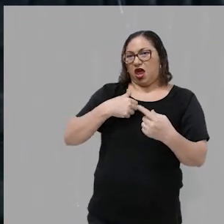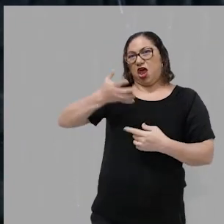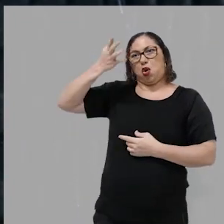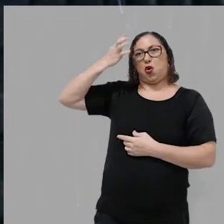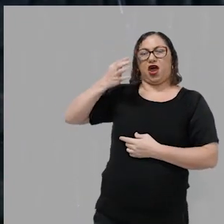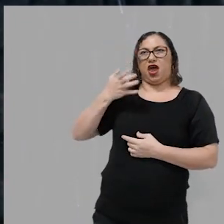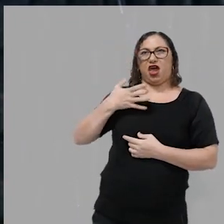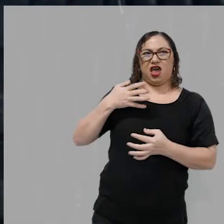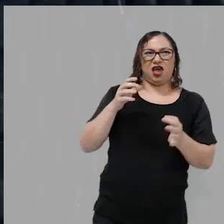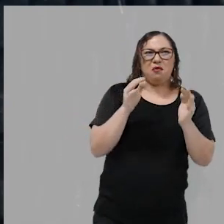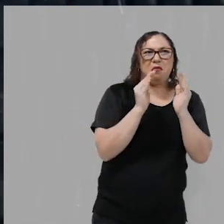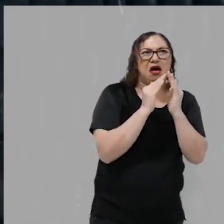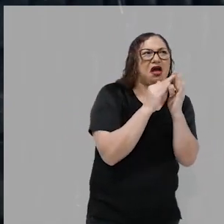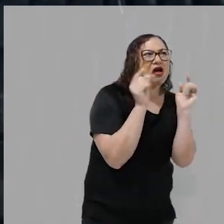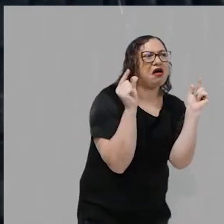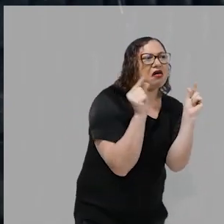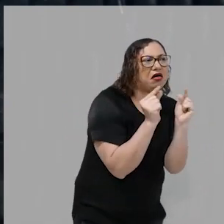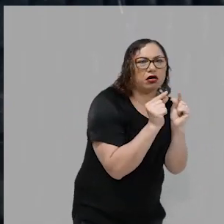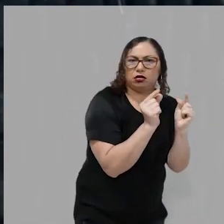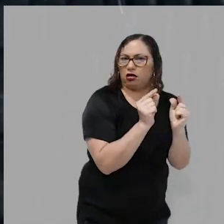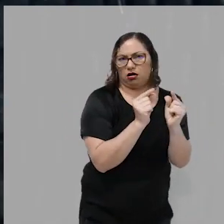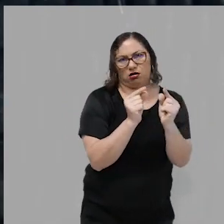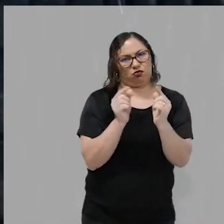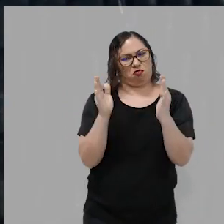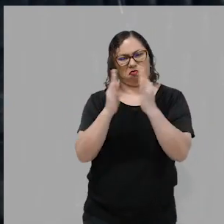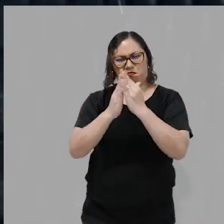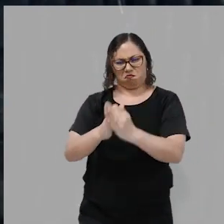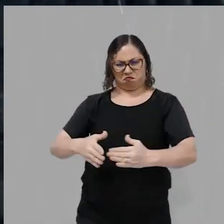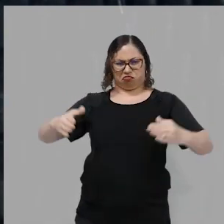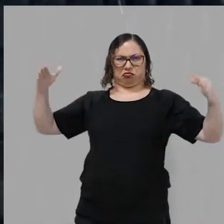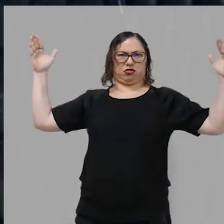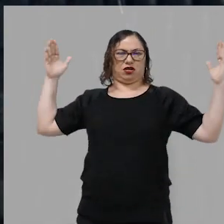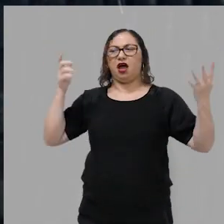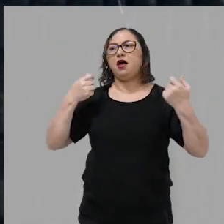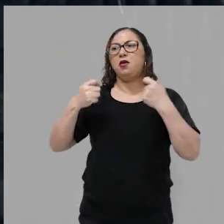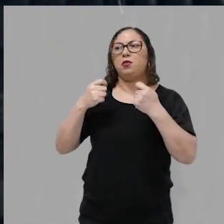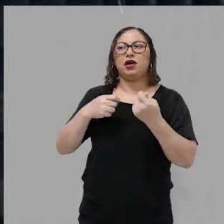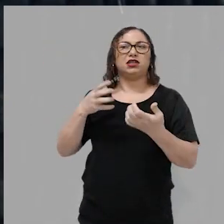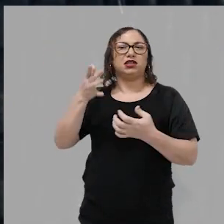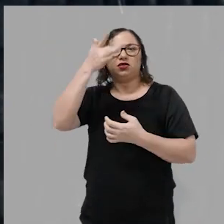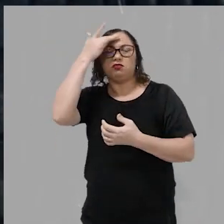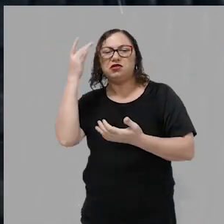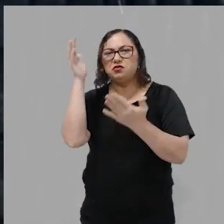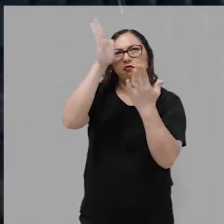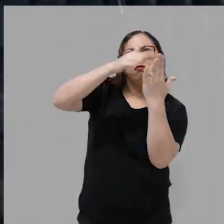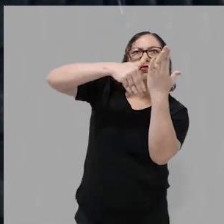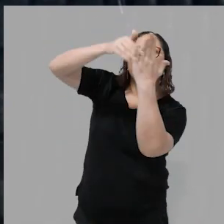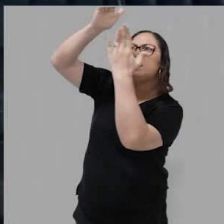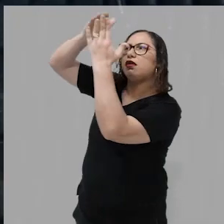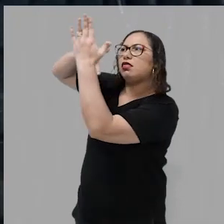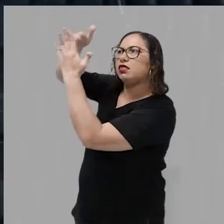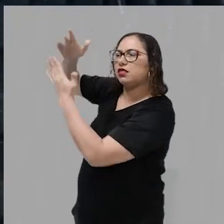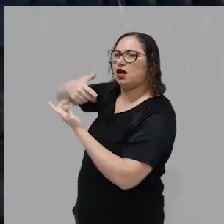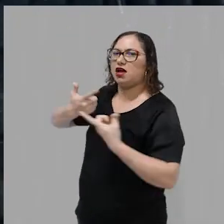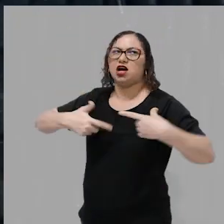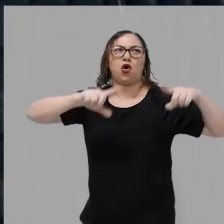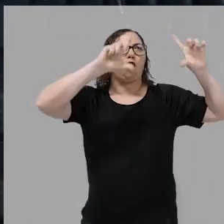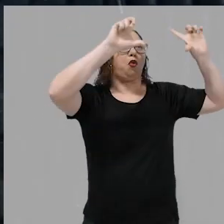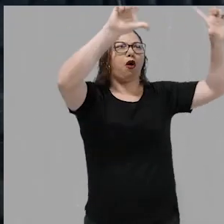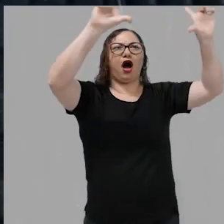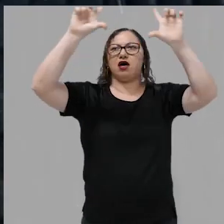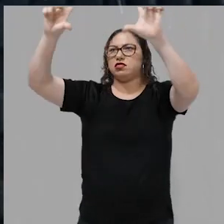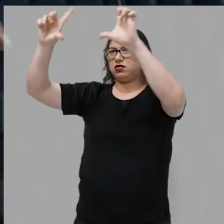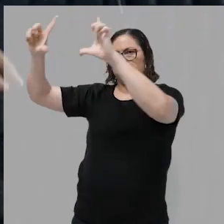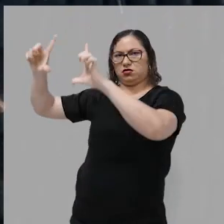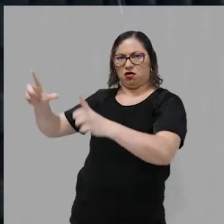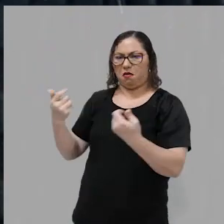uma casinha, eu vou construir um palácio. Eu preciso de alguém que pinte as paredes do meu palácio. Eu preciso de alguém que coloque quadros no meu palácio, porque eu preciso